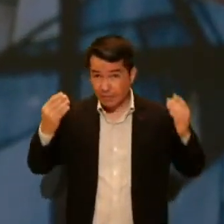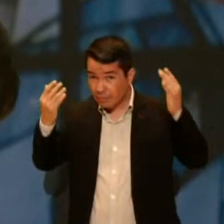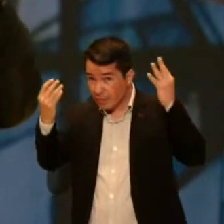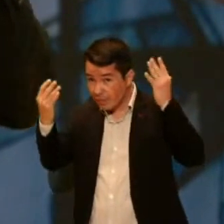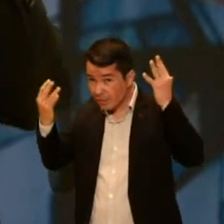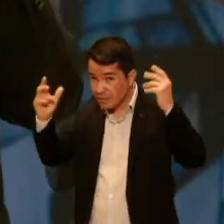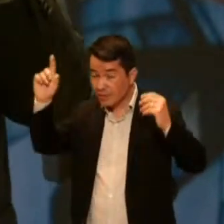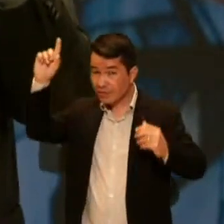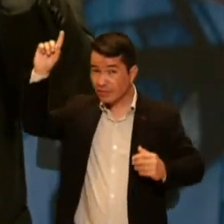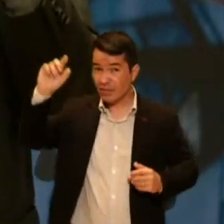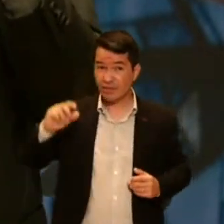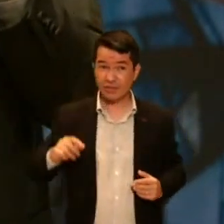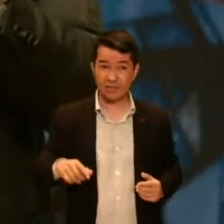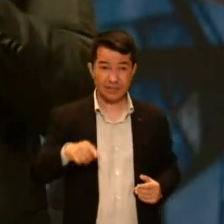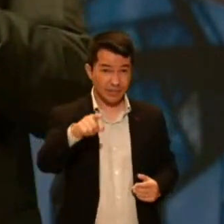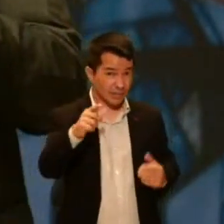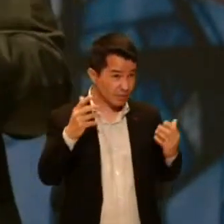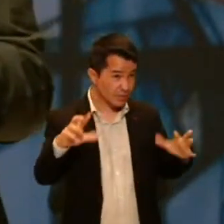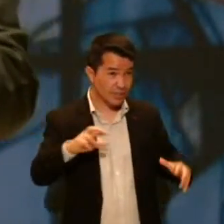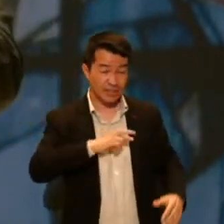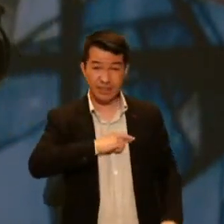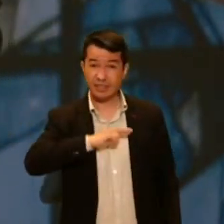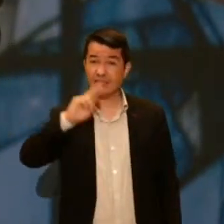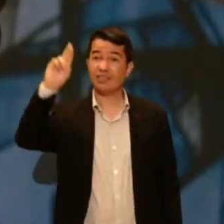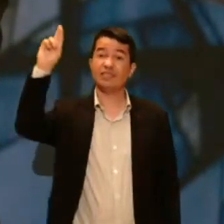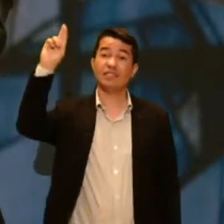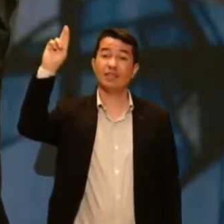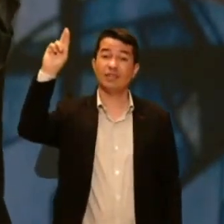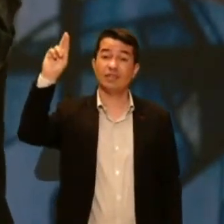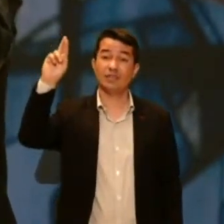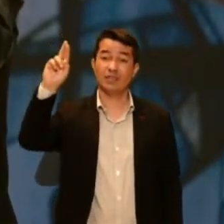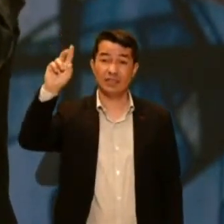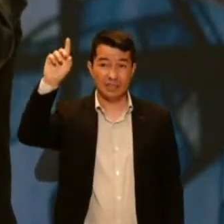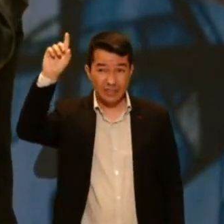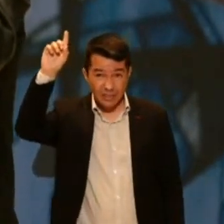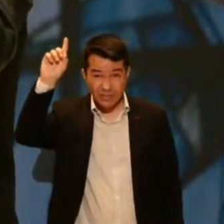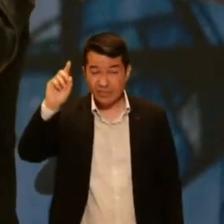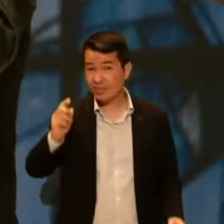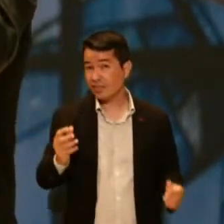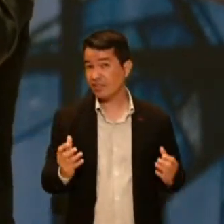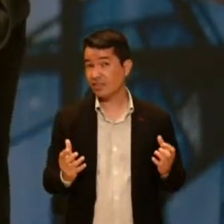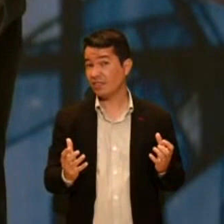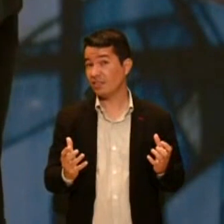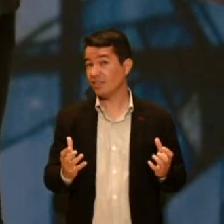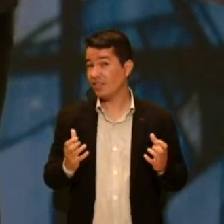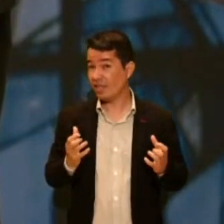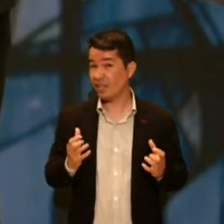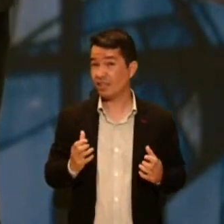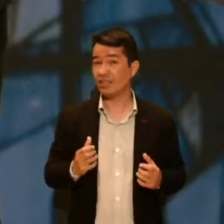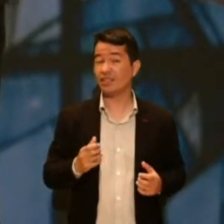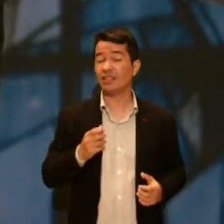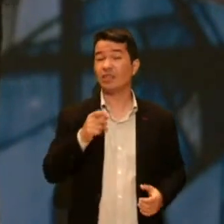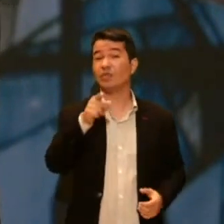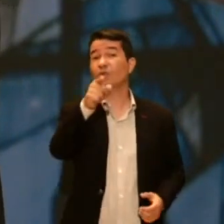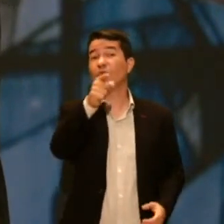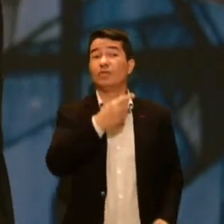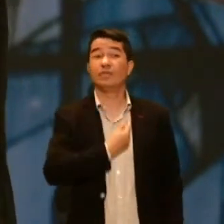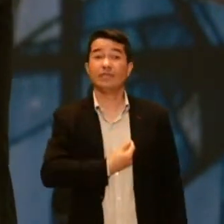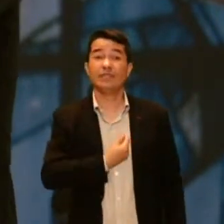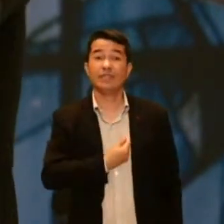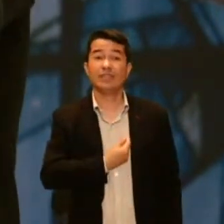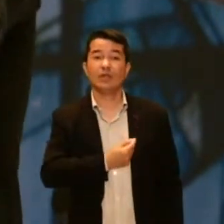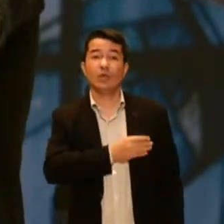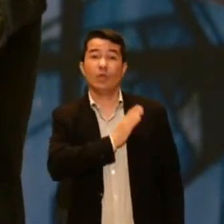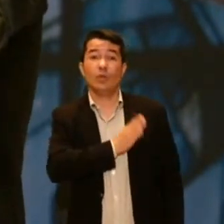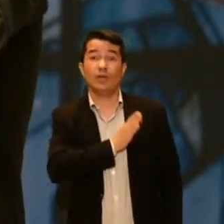Ele não quer uma religião, Ele quer um coração onde Ele possa construir o templo dEle aí dentro de